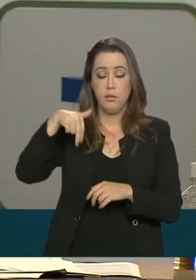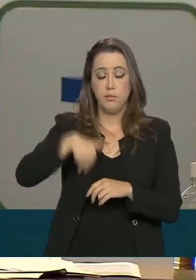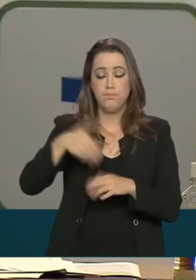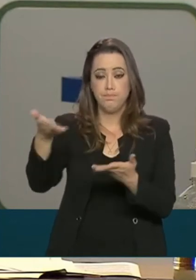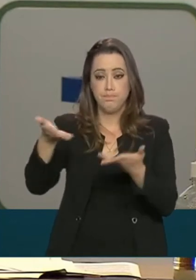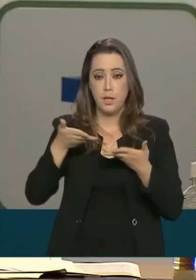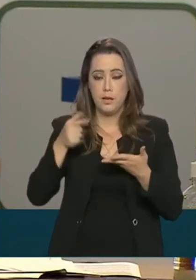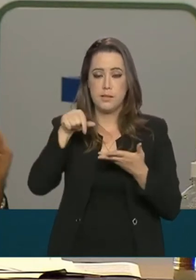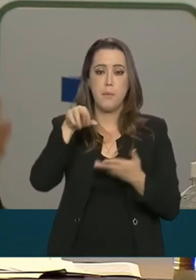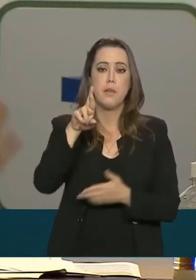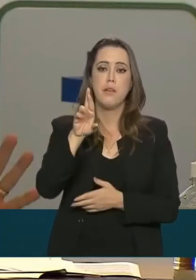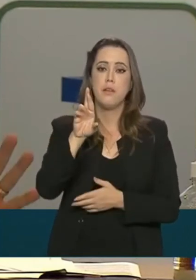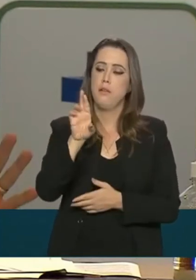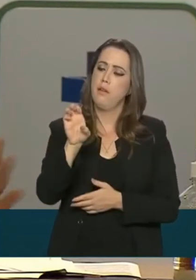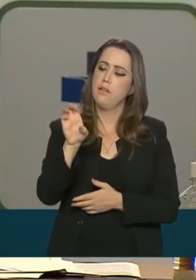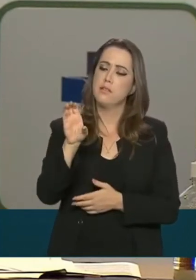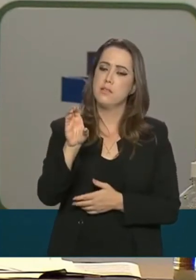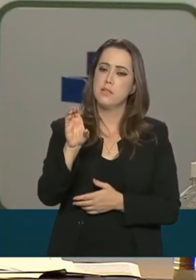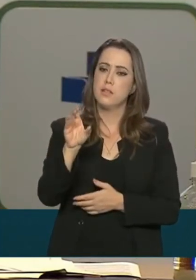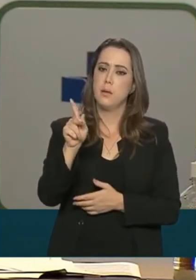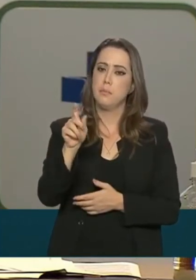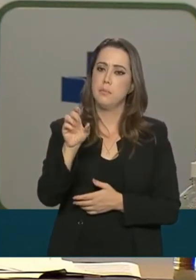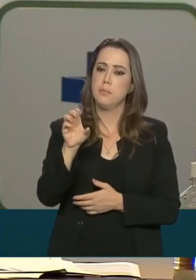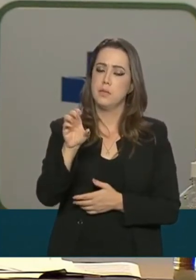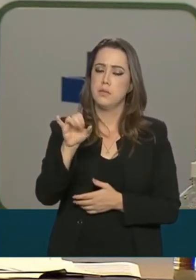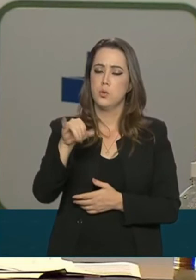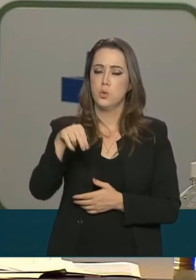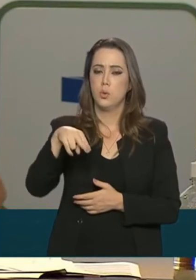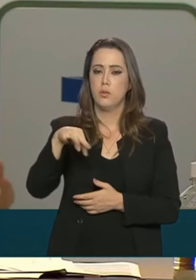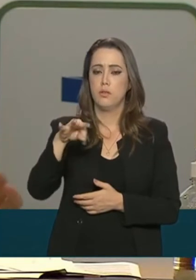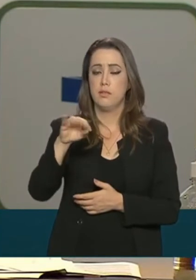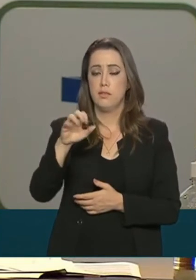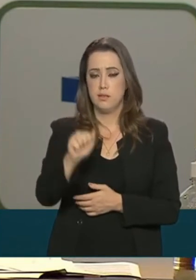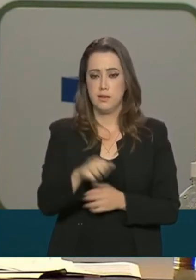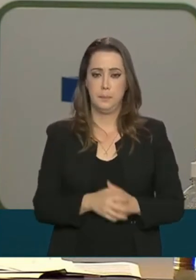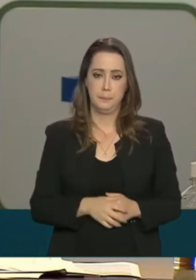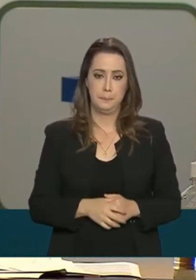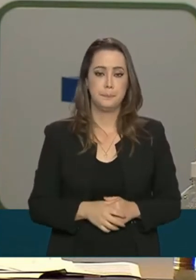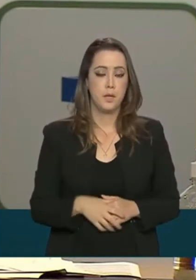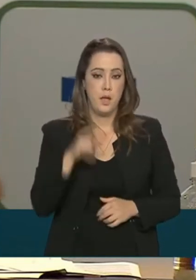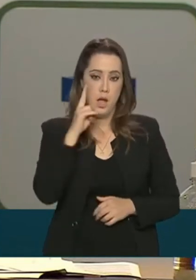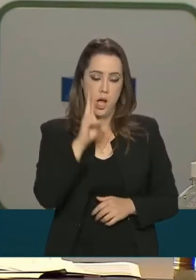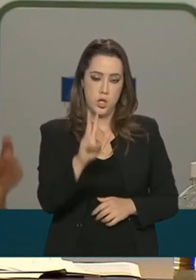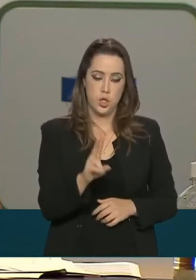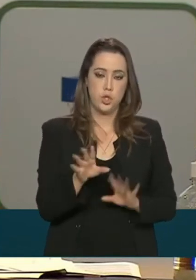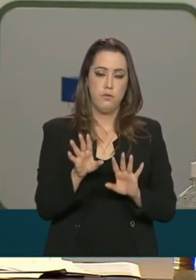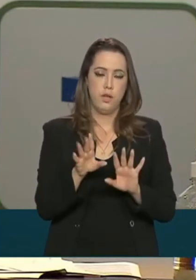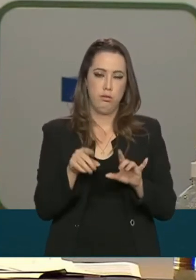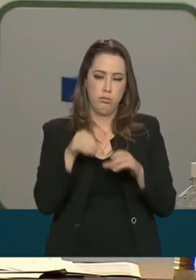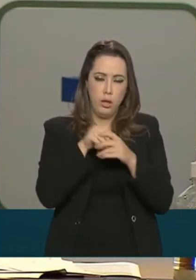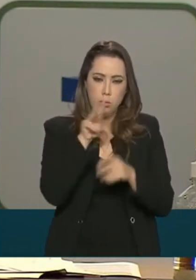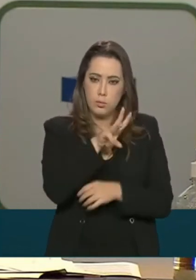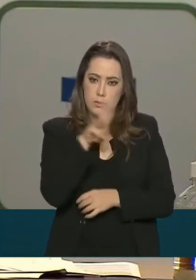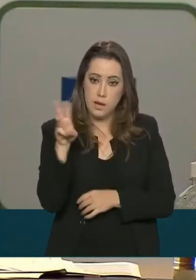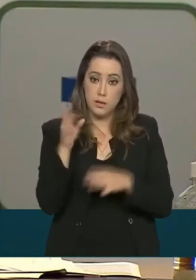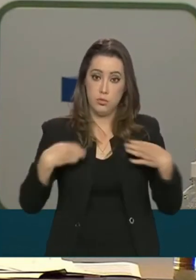olha para isso para a síndrome gripal, quando verificamos no CIVEP Gripe, que é o sistema do